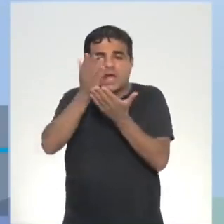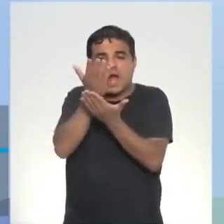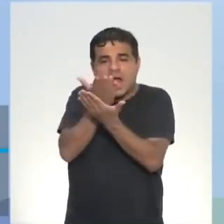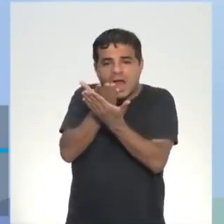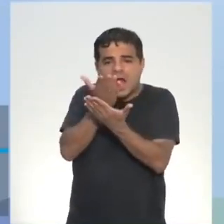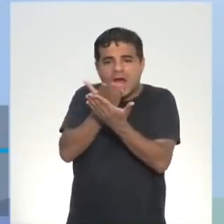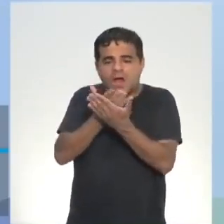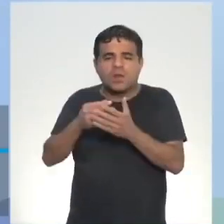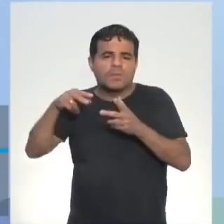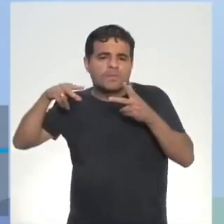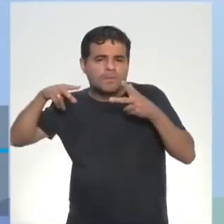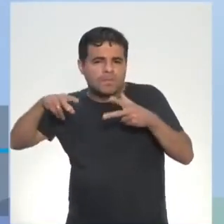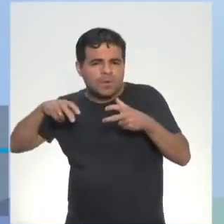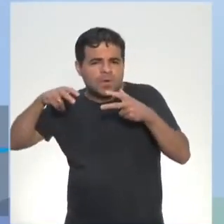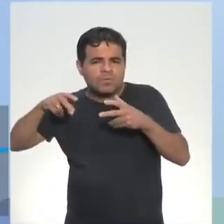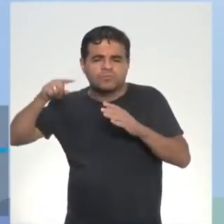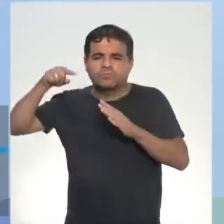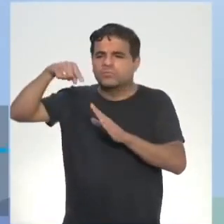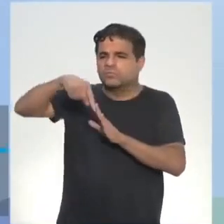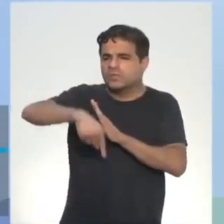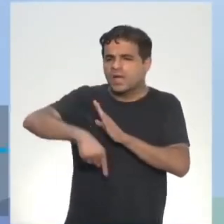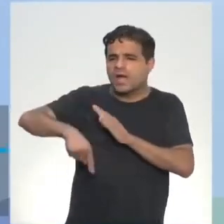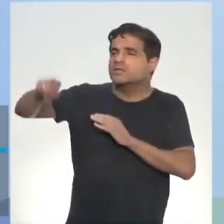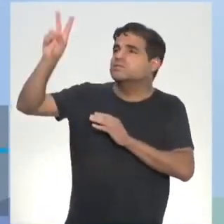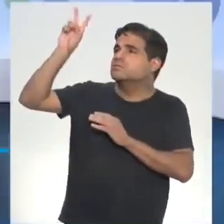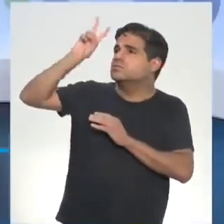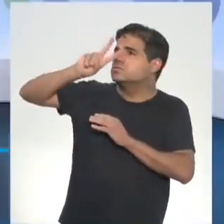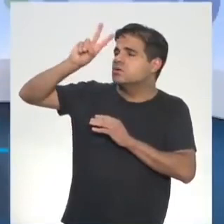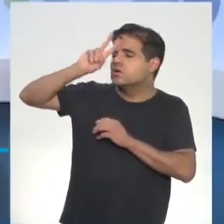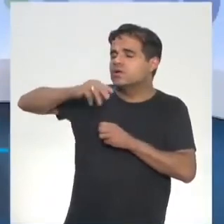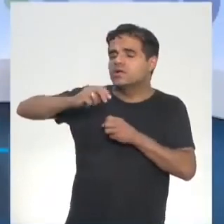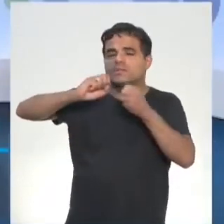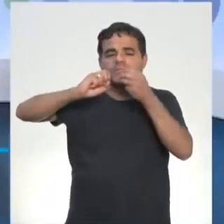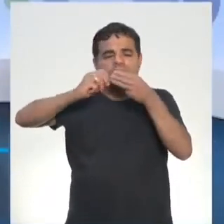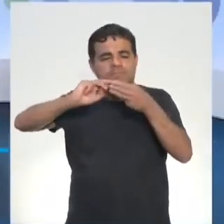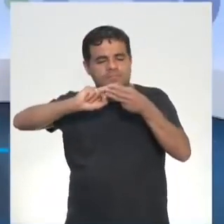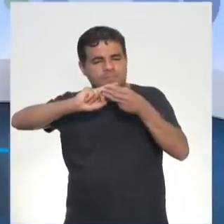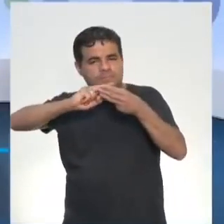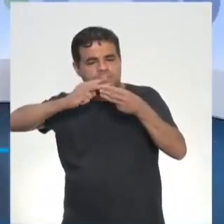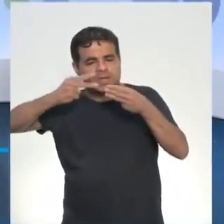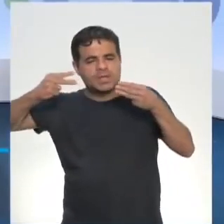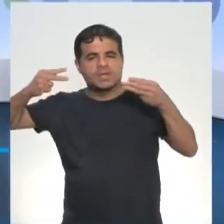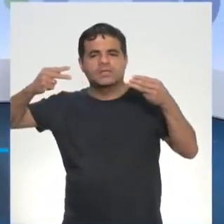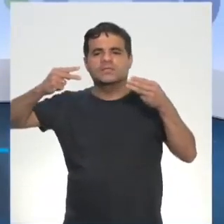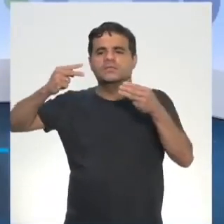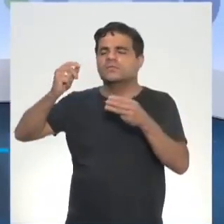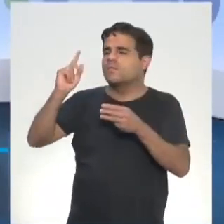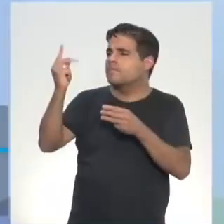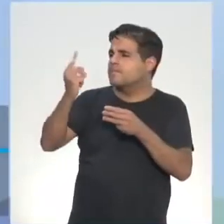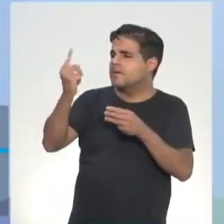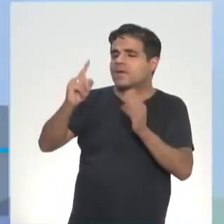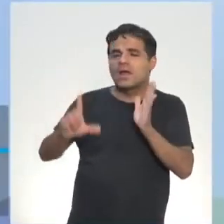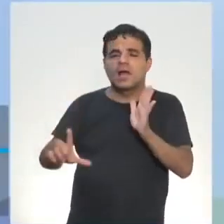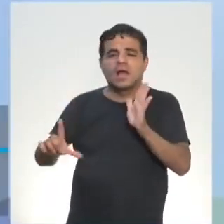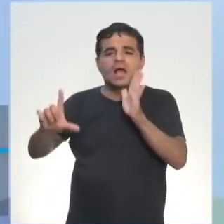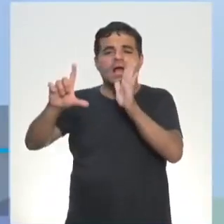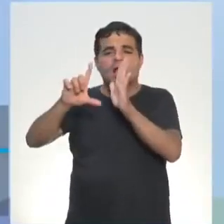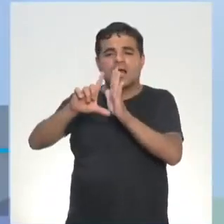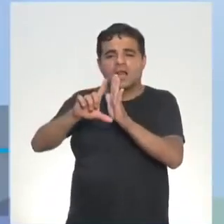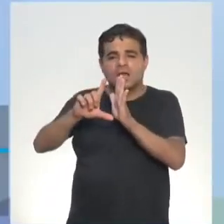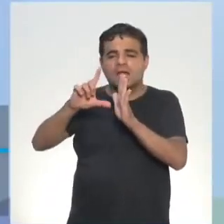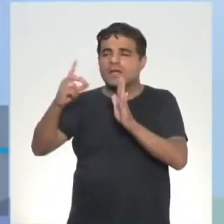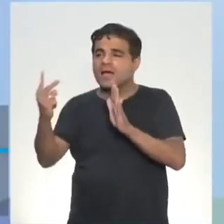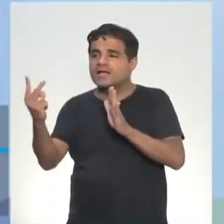para aprofundamento, então, tanto da história de Mendel, né, quanto da primeira lei, tanto também da